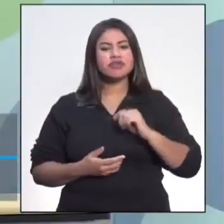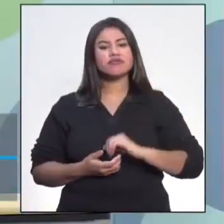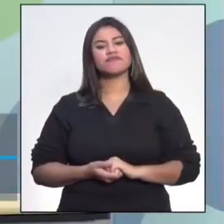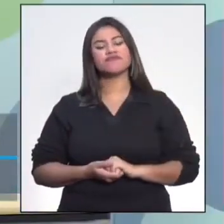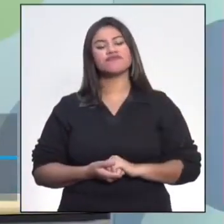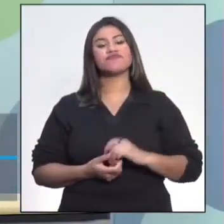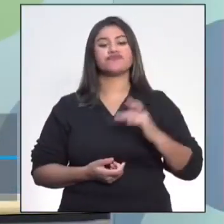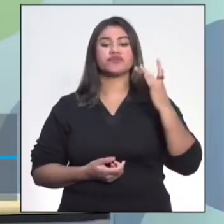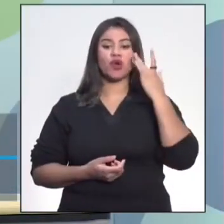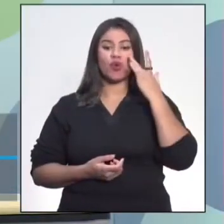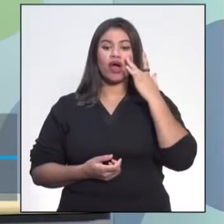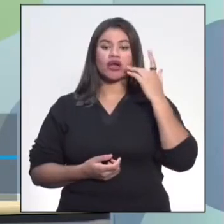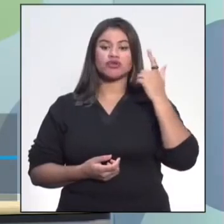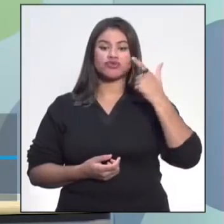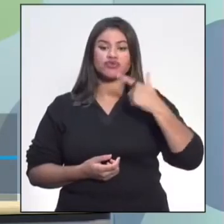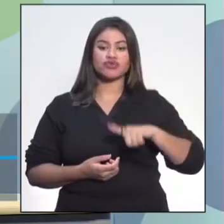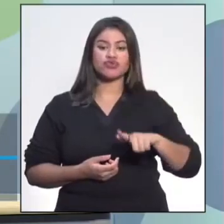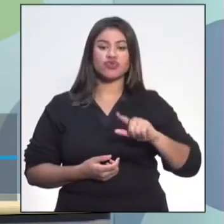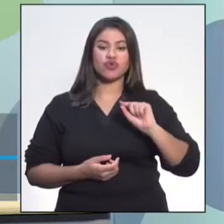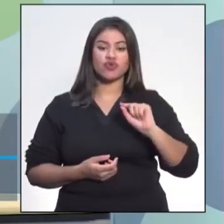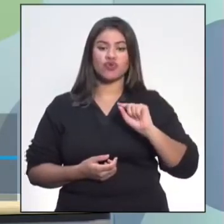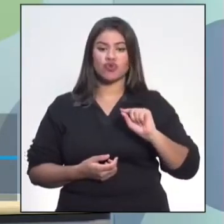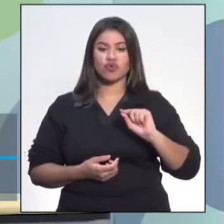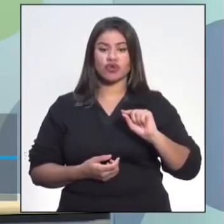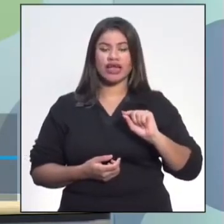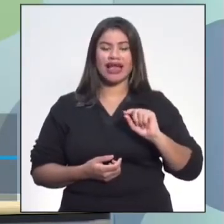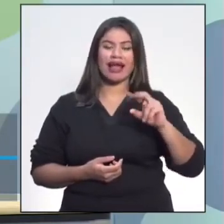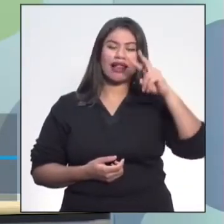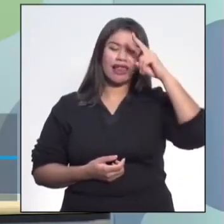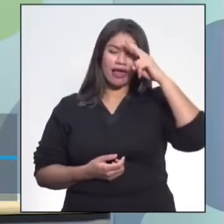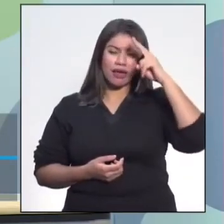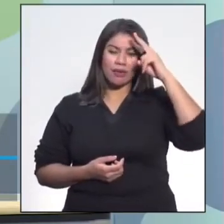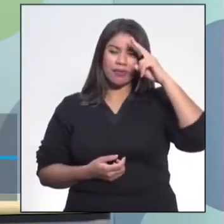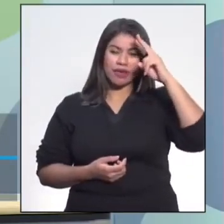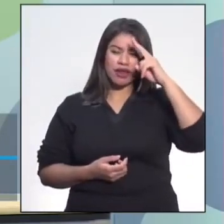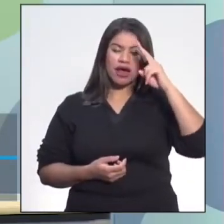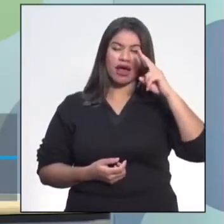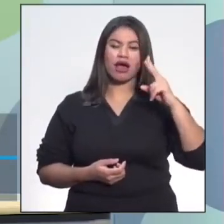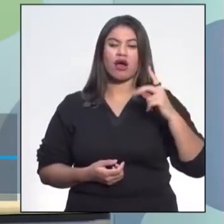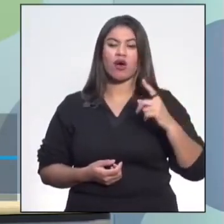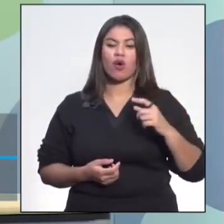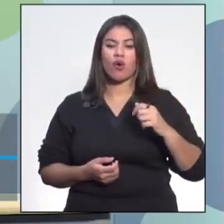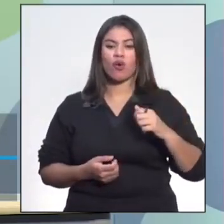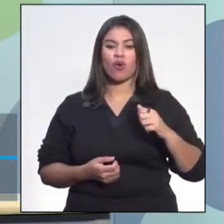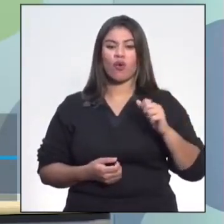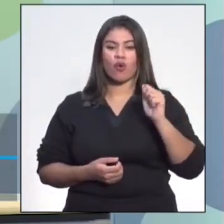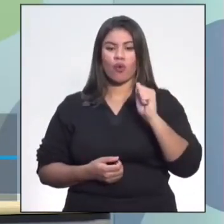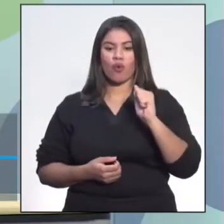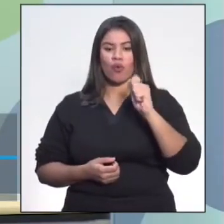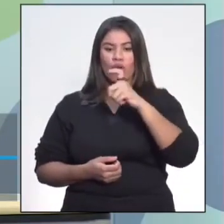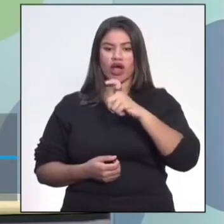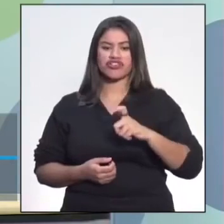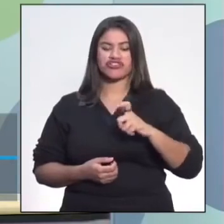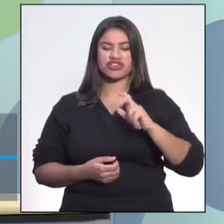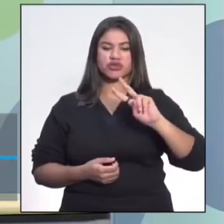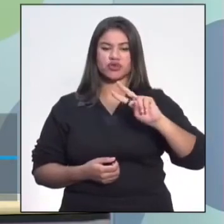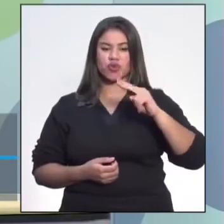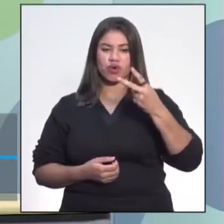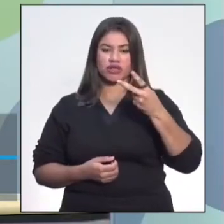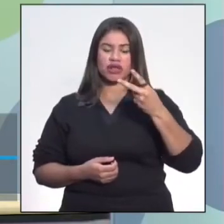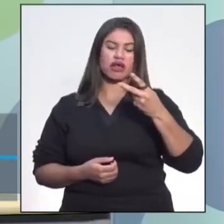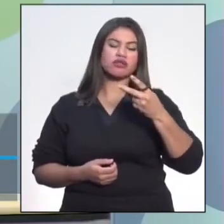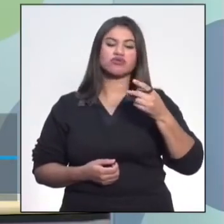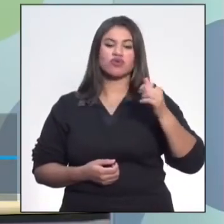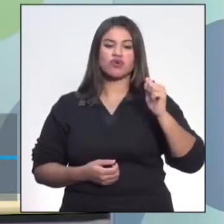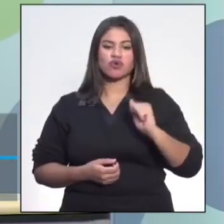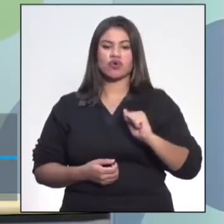seria interessante passar agora para eles, só para relembrar, o primeiro caso do AX quadrado e do segundo caso,